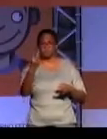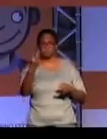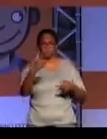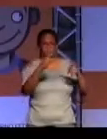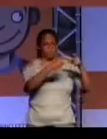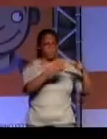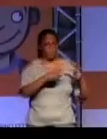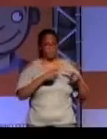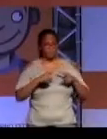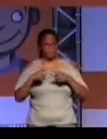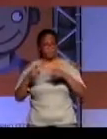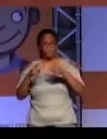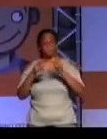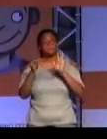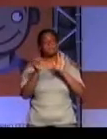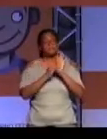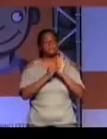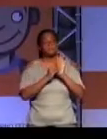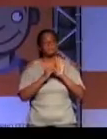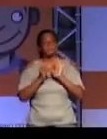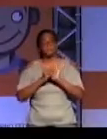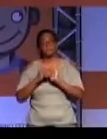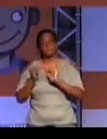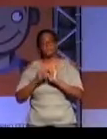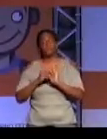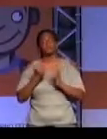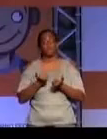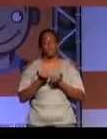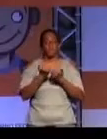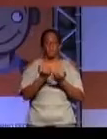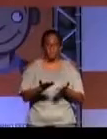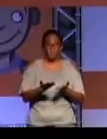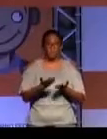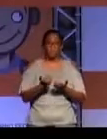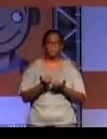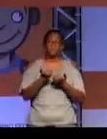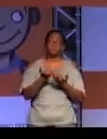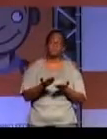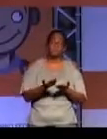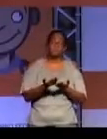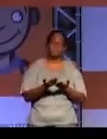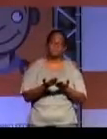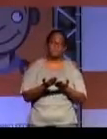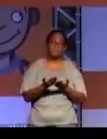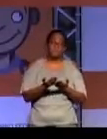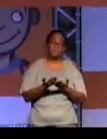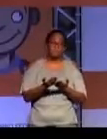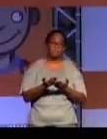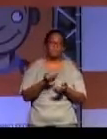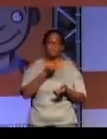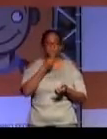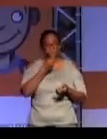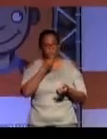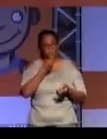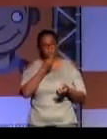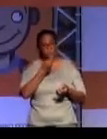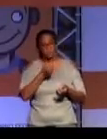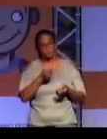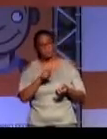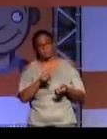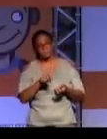com cobertura, ainda que sejam considerados, ou tivessem sido considerados